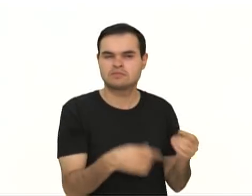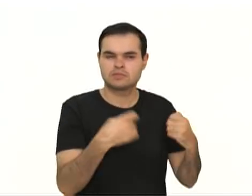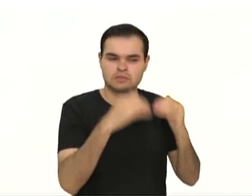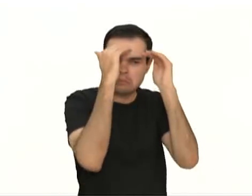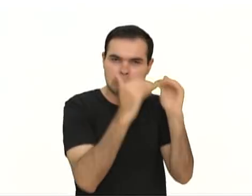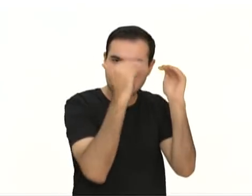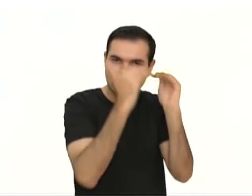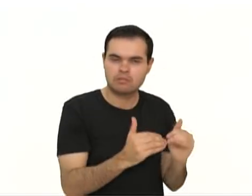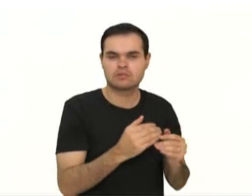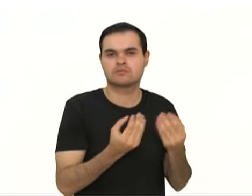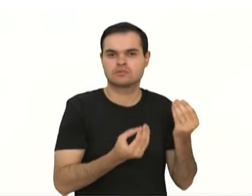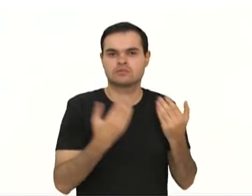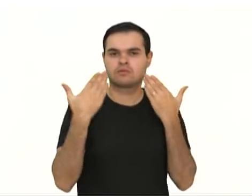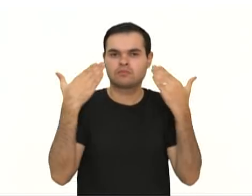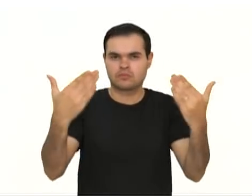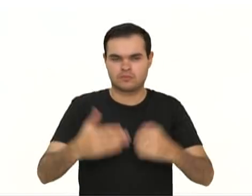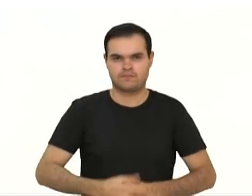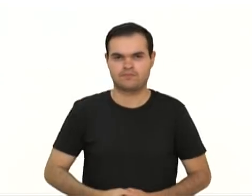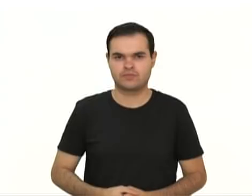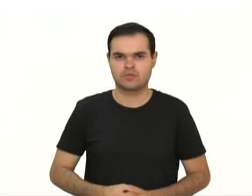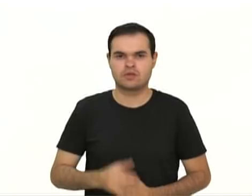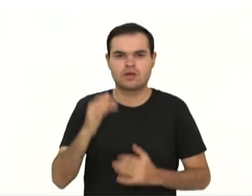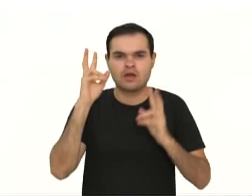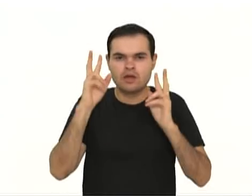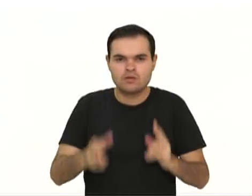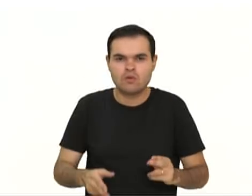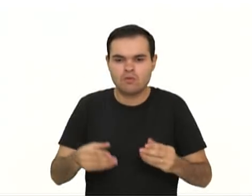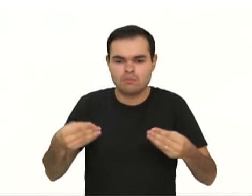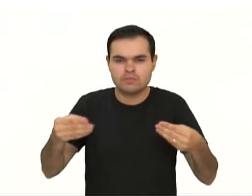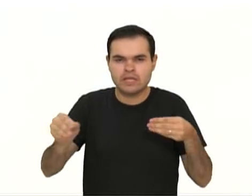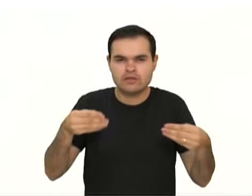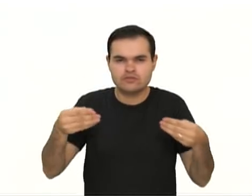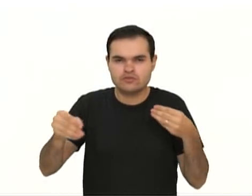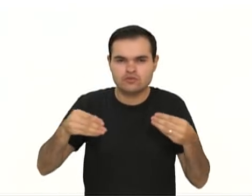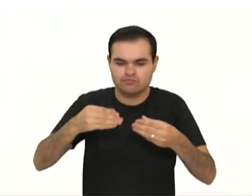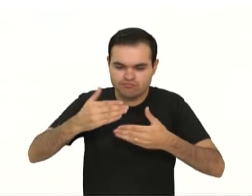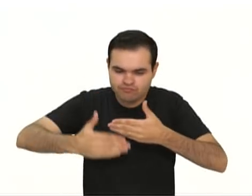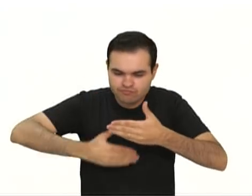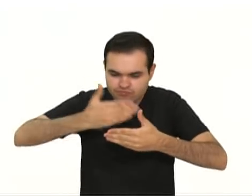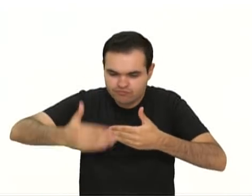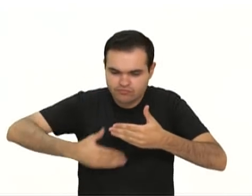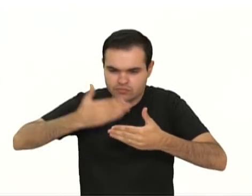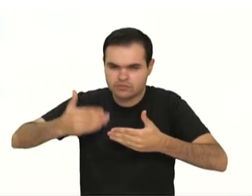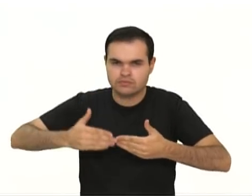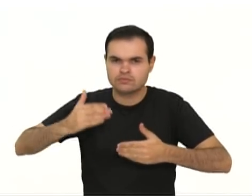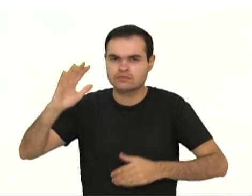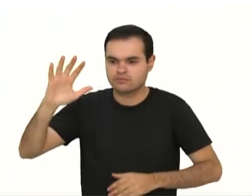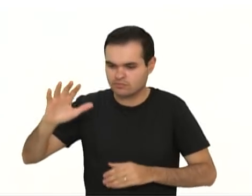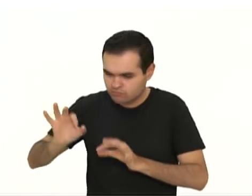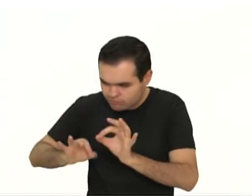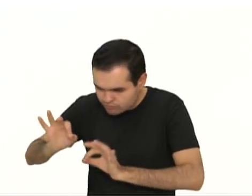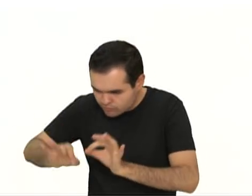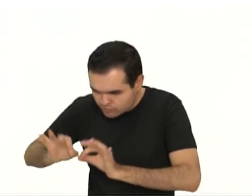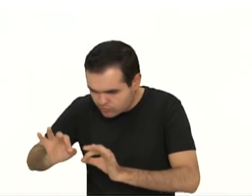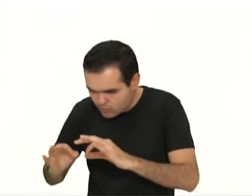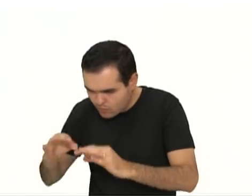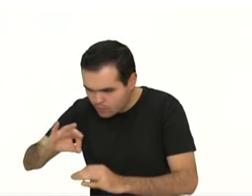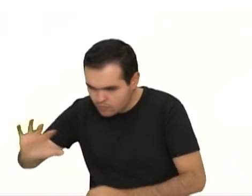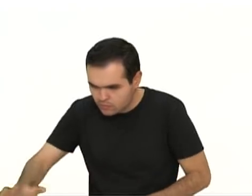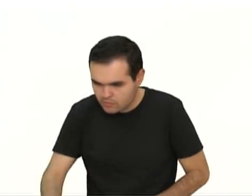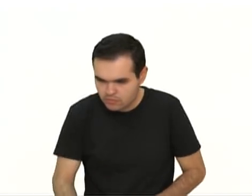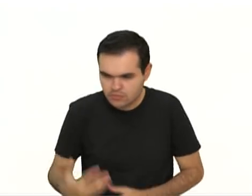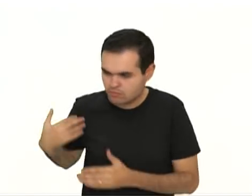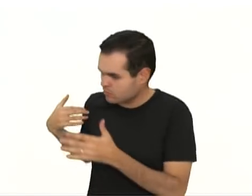reconditos da vida pessoal, plastificando a personalidade e aprendendo a máscara construída ao longo da